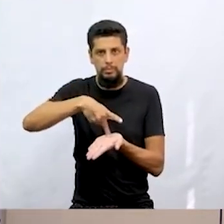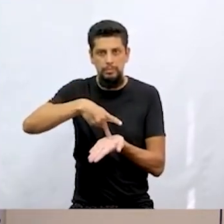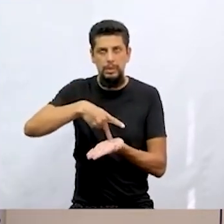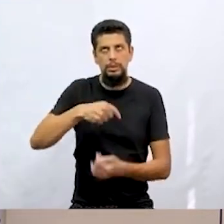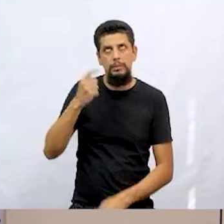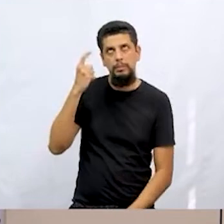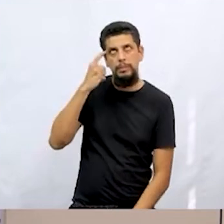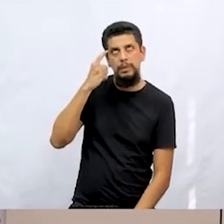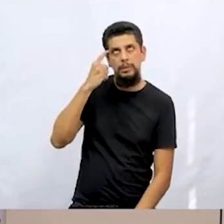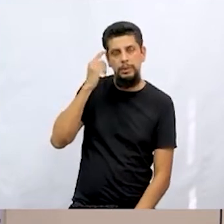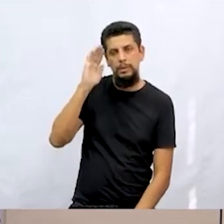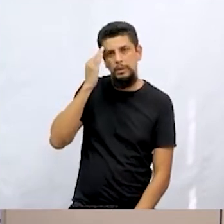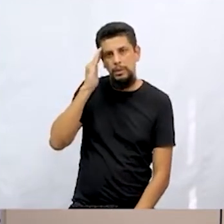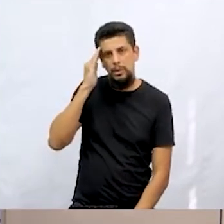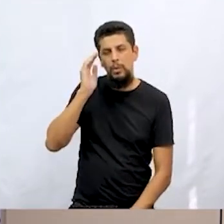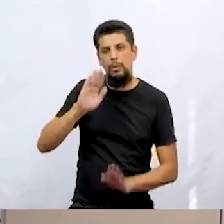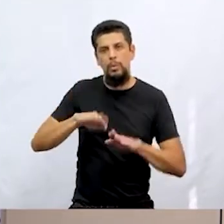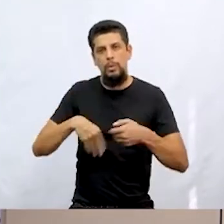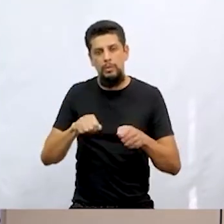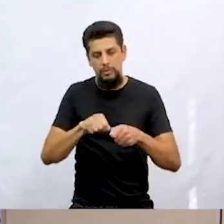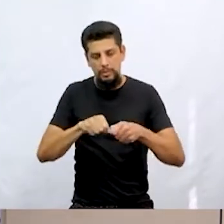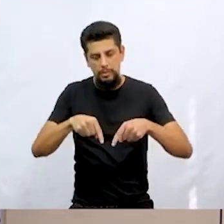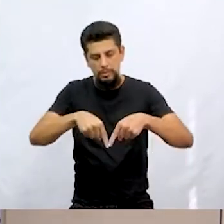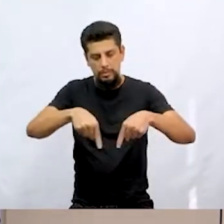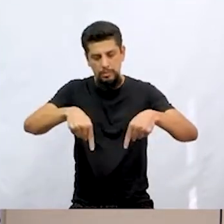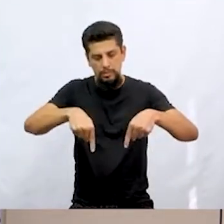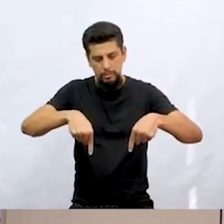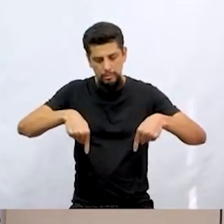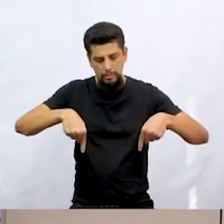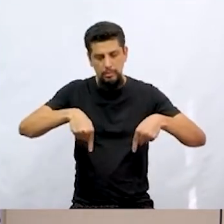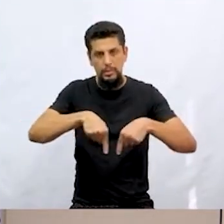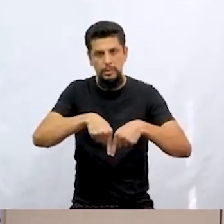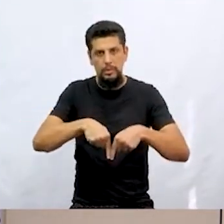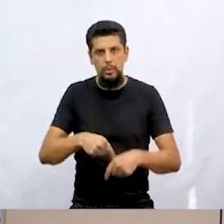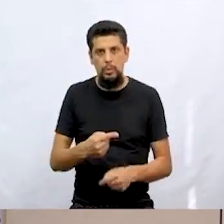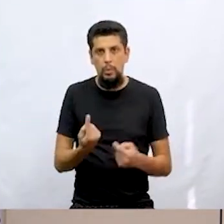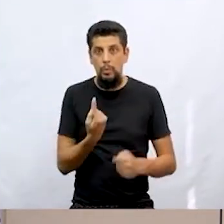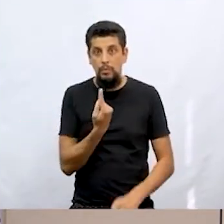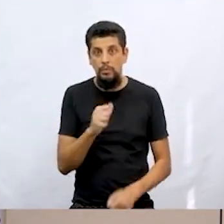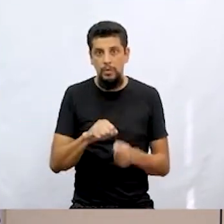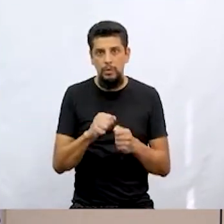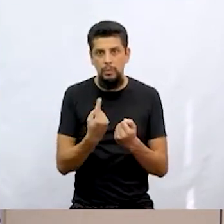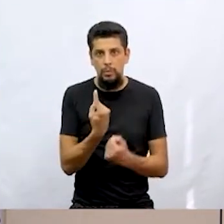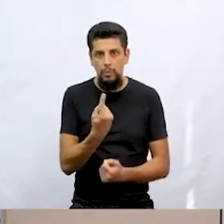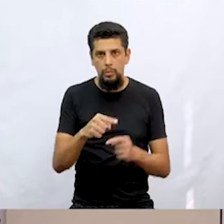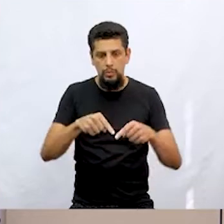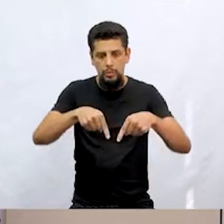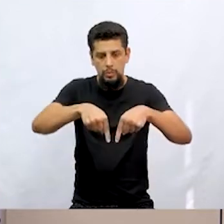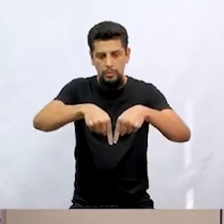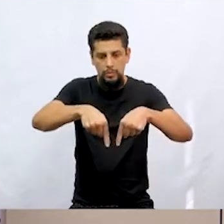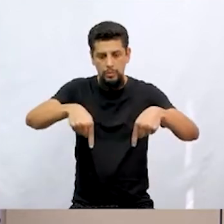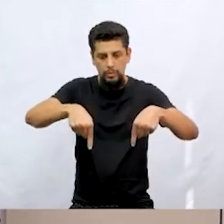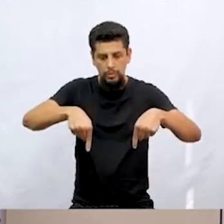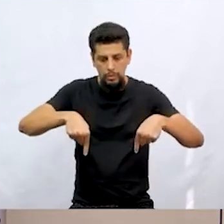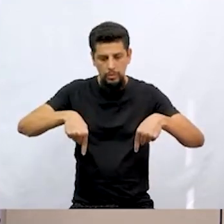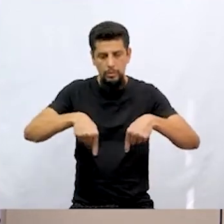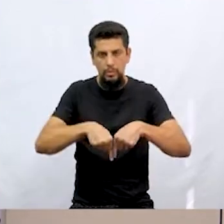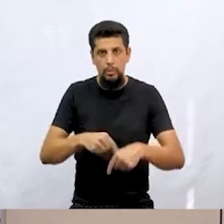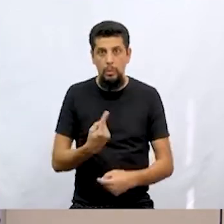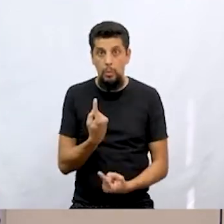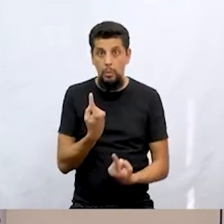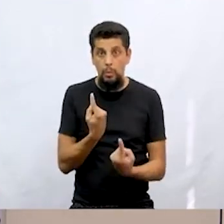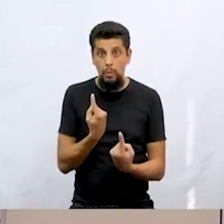certo? Então, deixa eu ver se eu entendi. Quando eu vou fazer o desenho, quando eu faço um quadradinho, eu uso um pé. Um